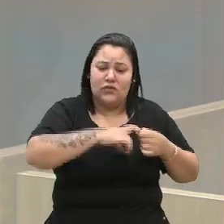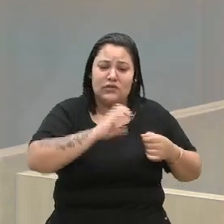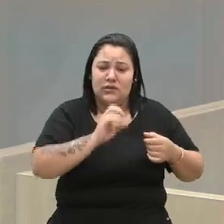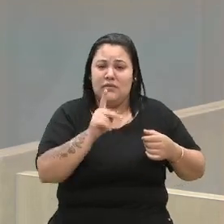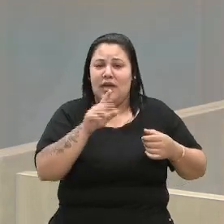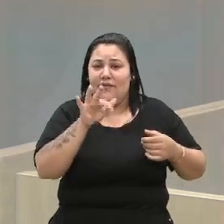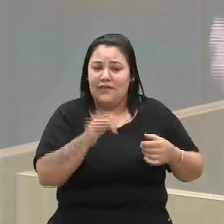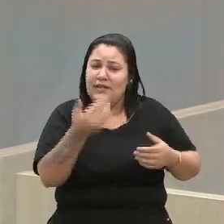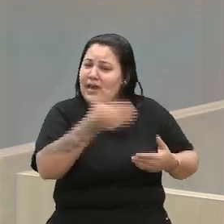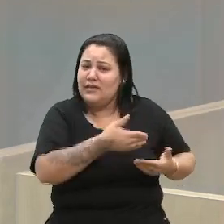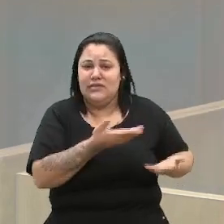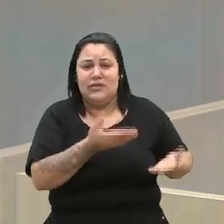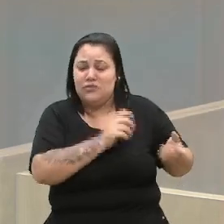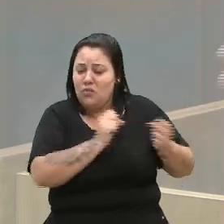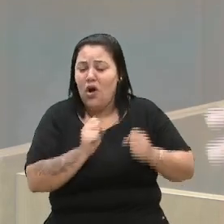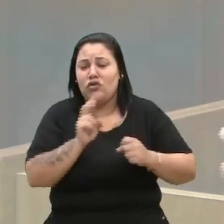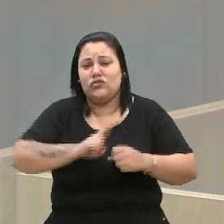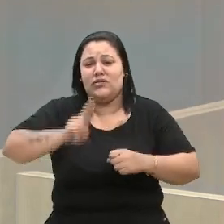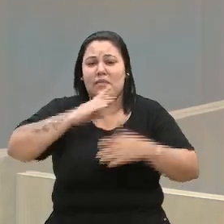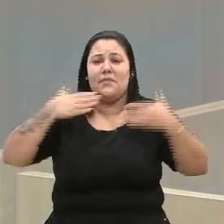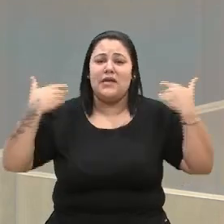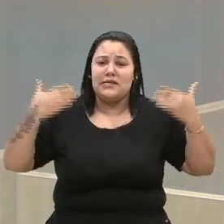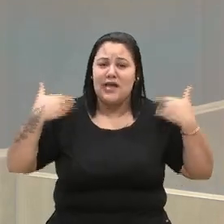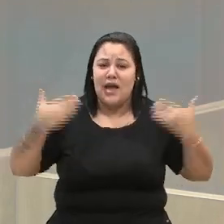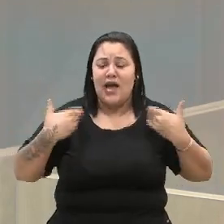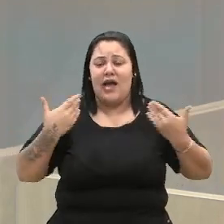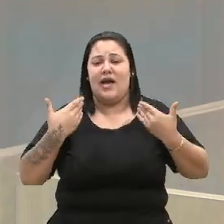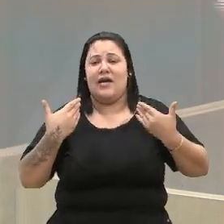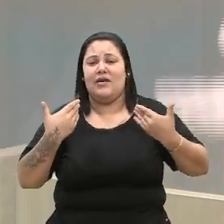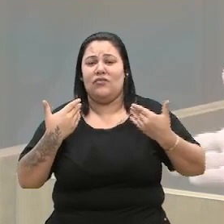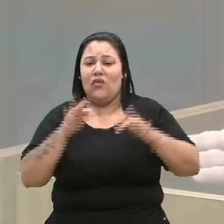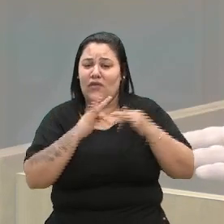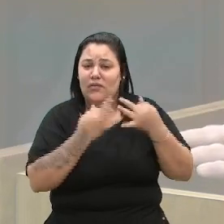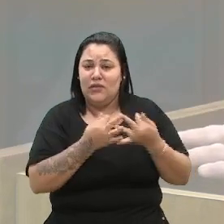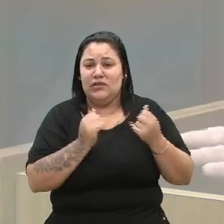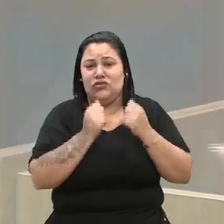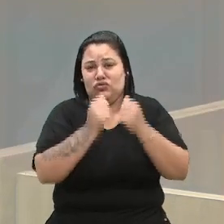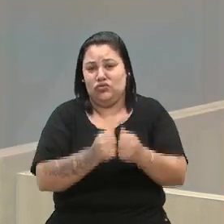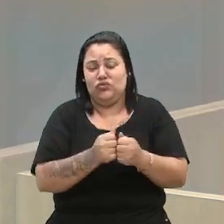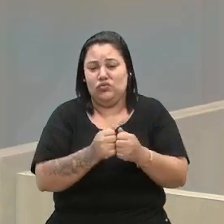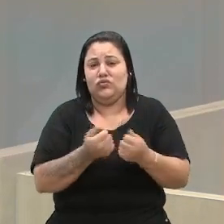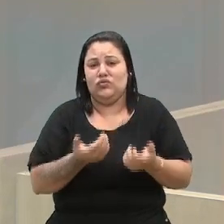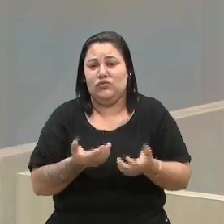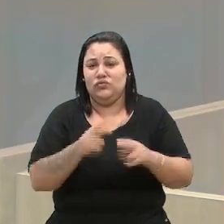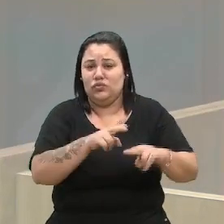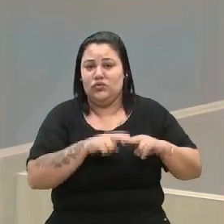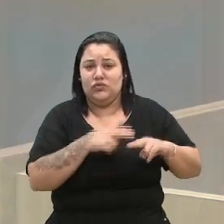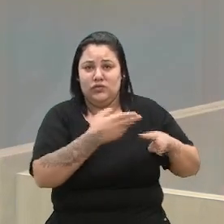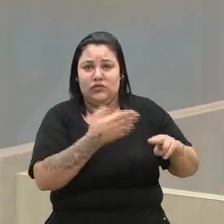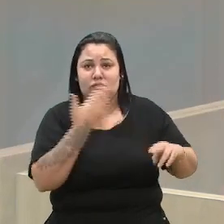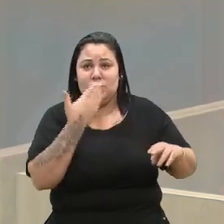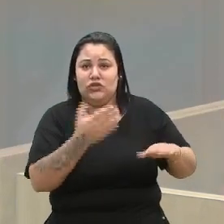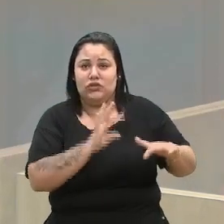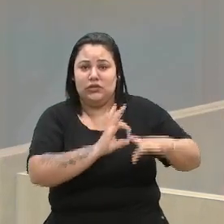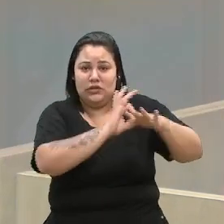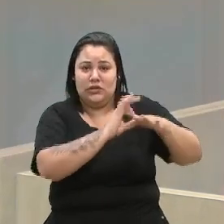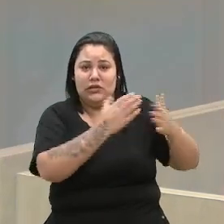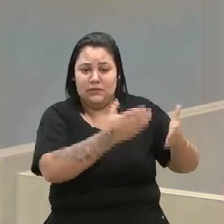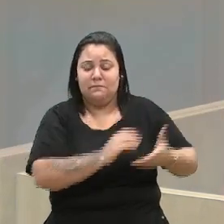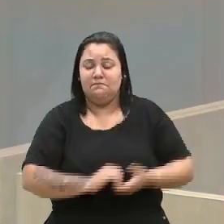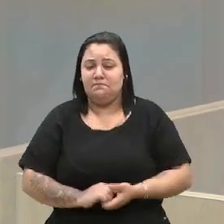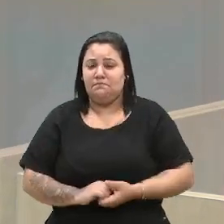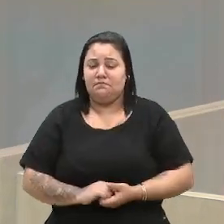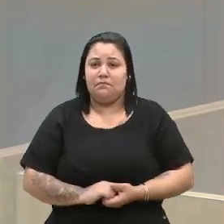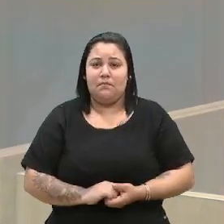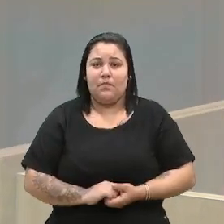podem usar para passear, para sair com a família, enfim, para usar para qualquer outro meio. Uma declaração de líder, por favor. Declaração de